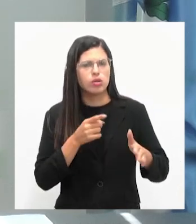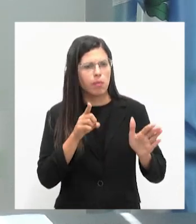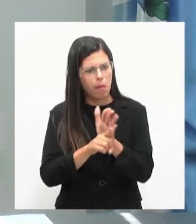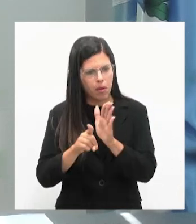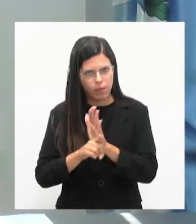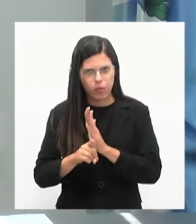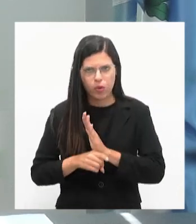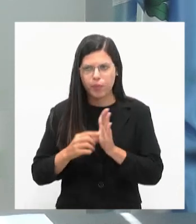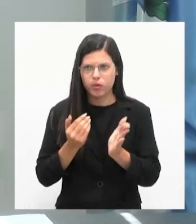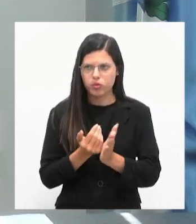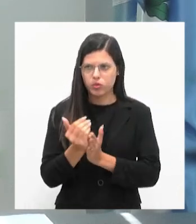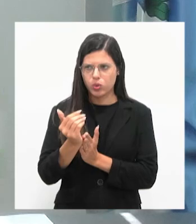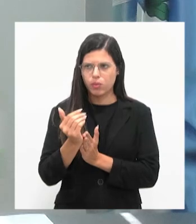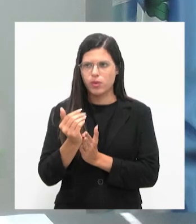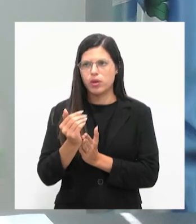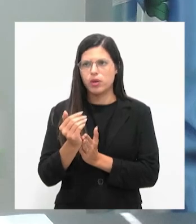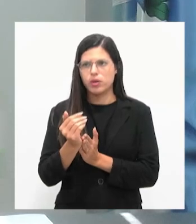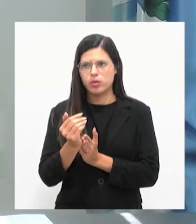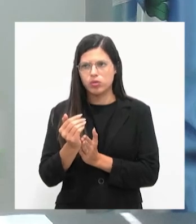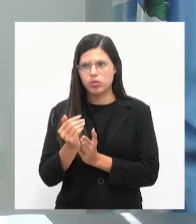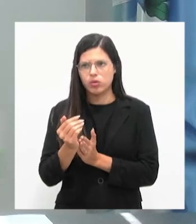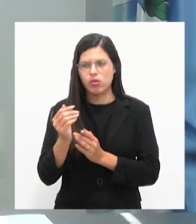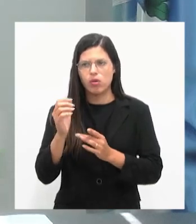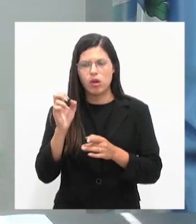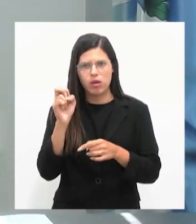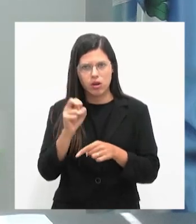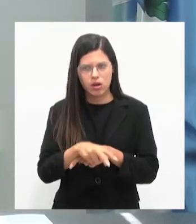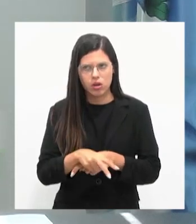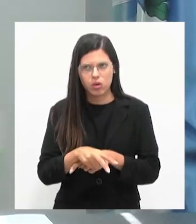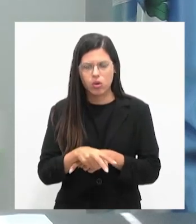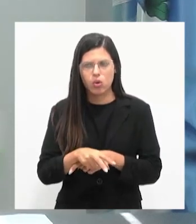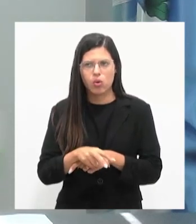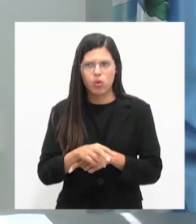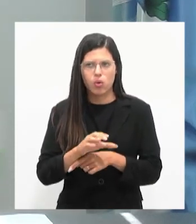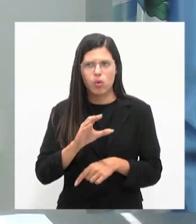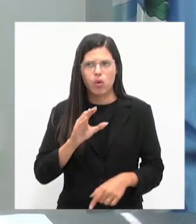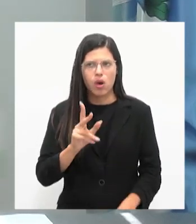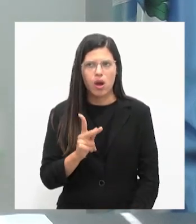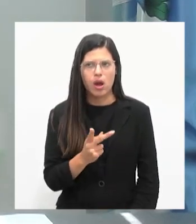ela entrou aqui com HC de...